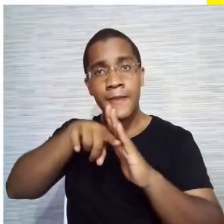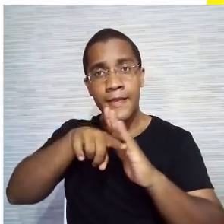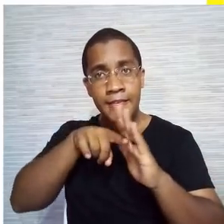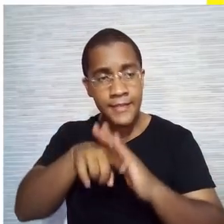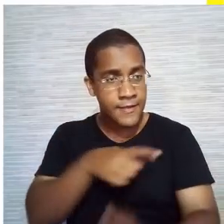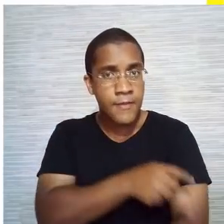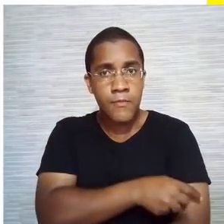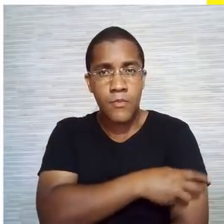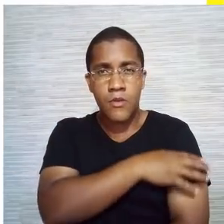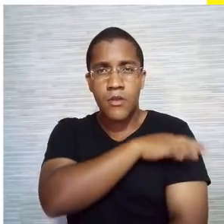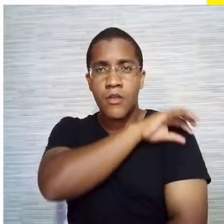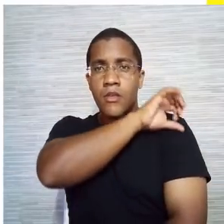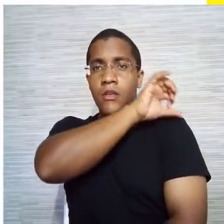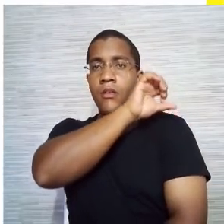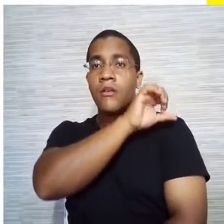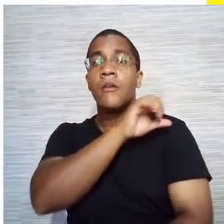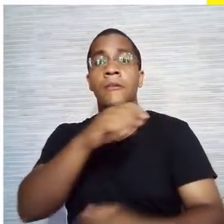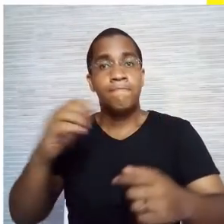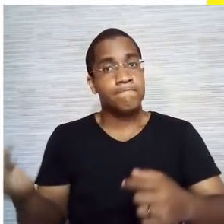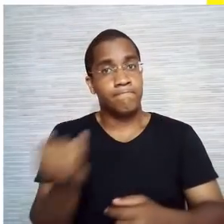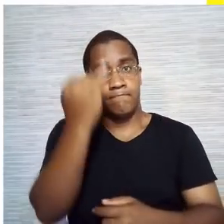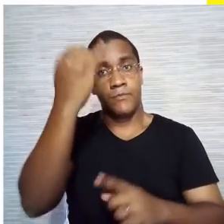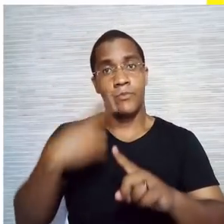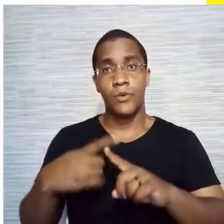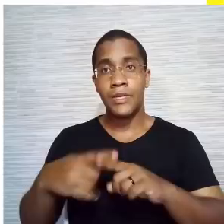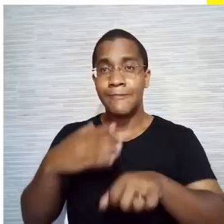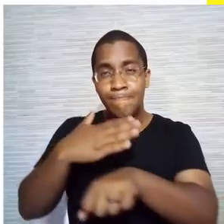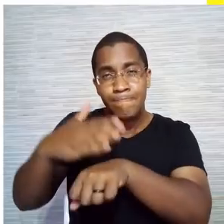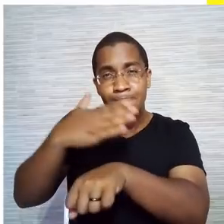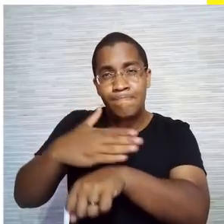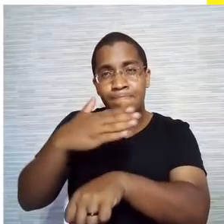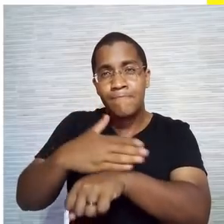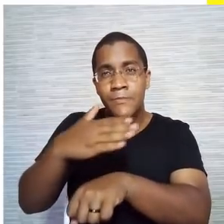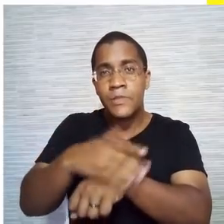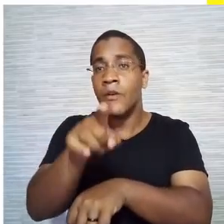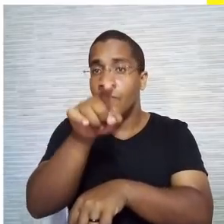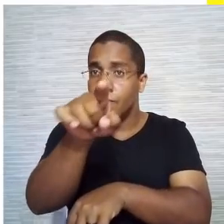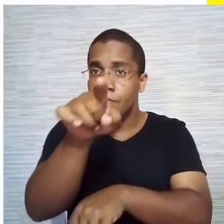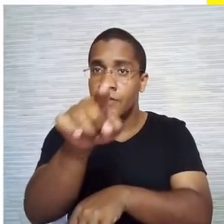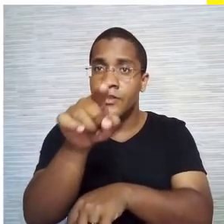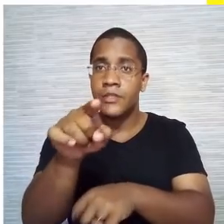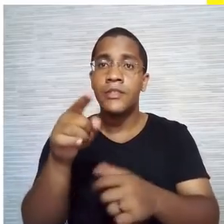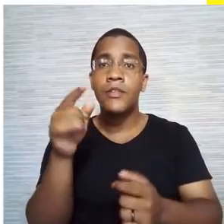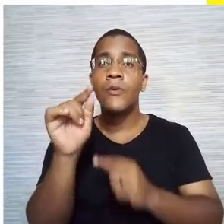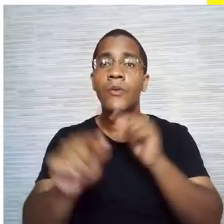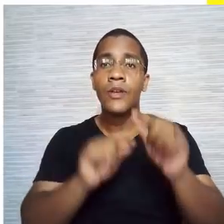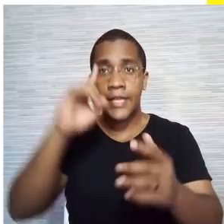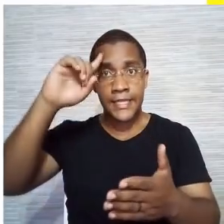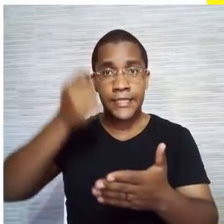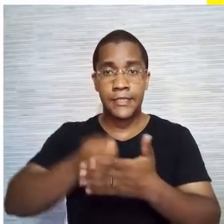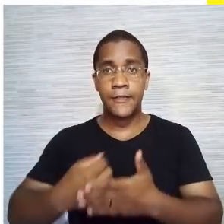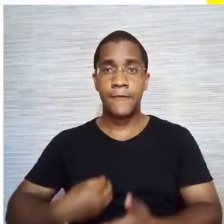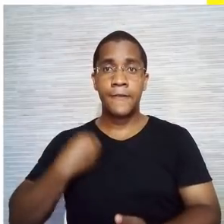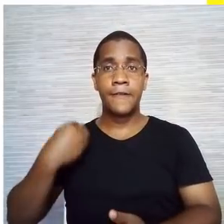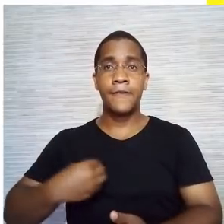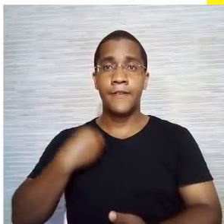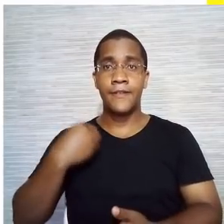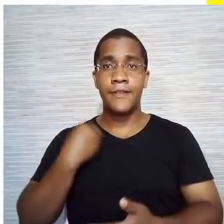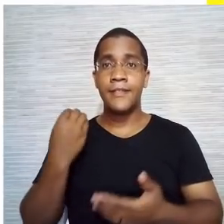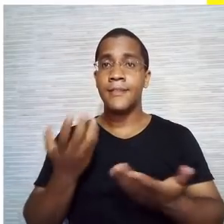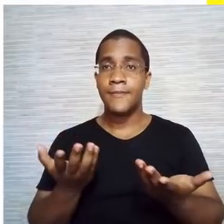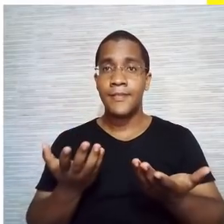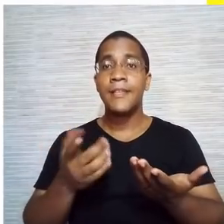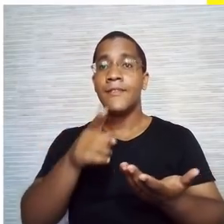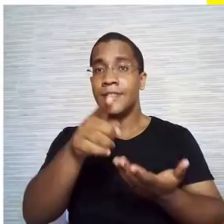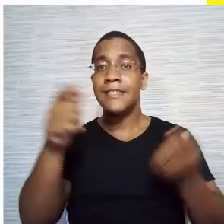é essencial, pois ela prepara o estudante, você, para tomar decisões na vida,